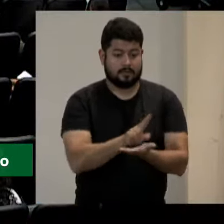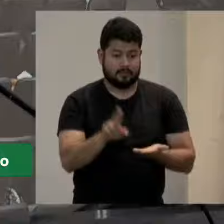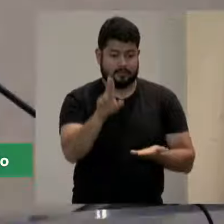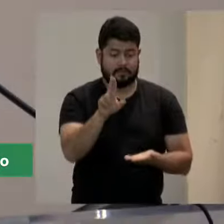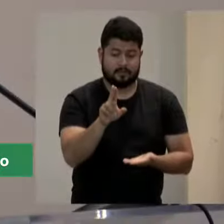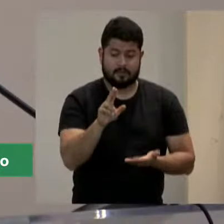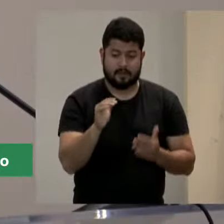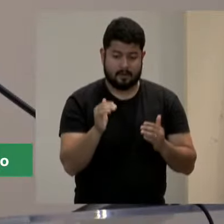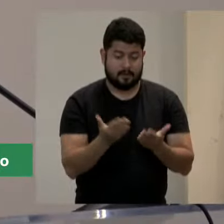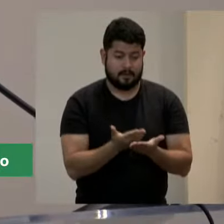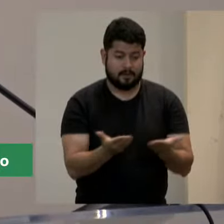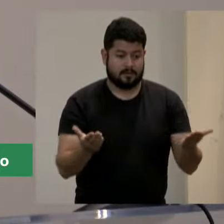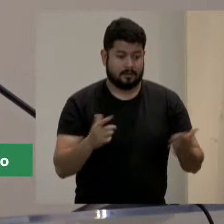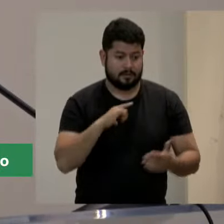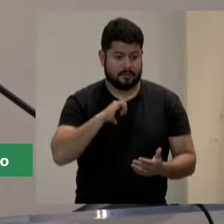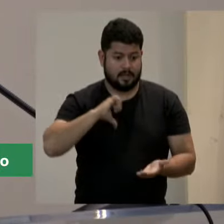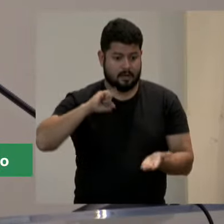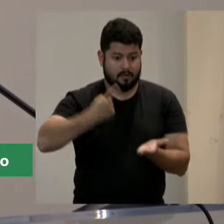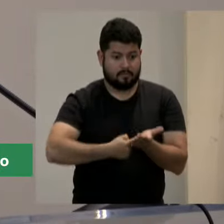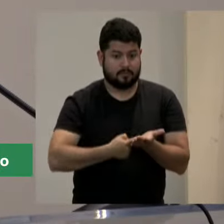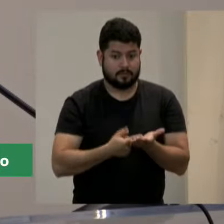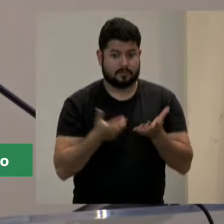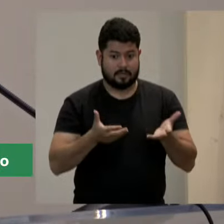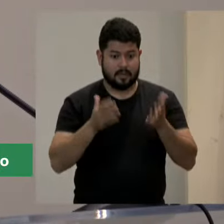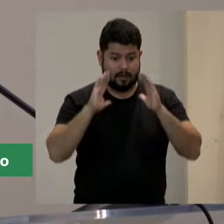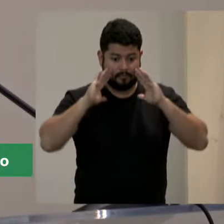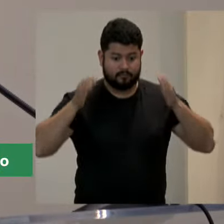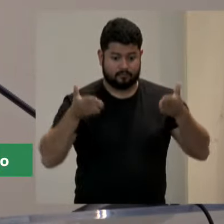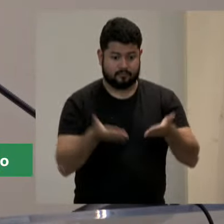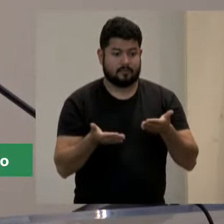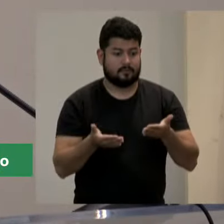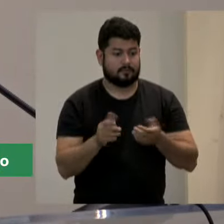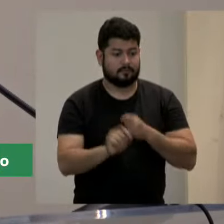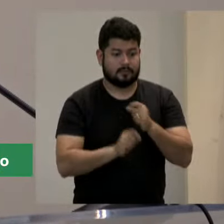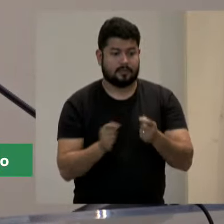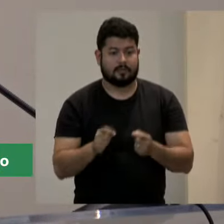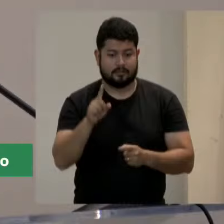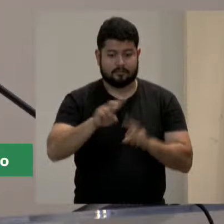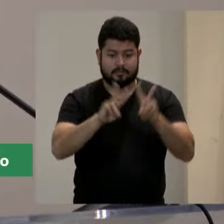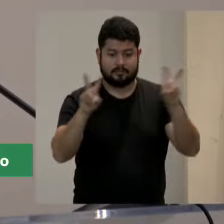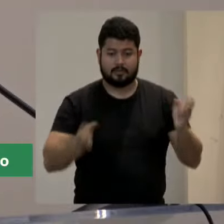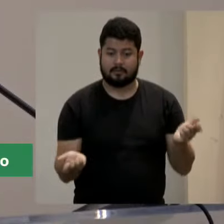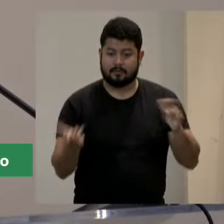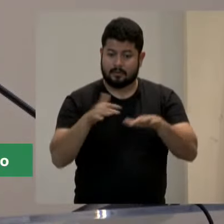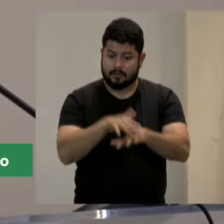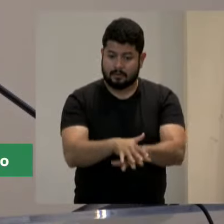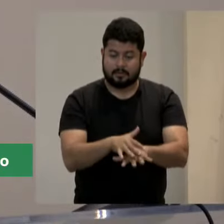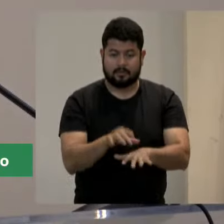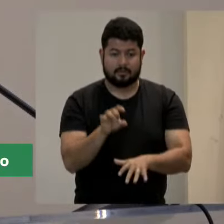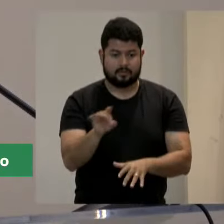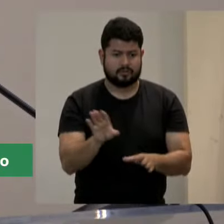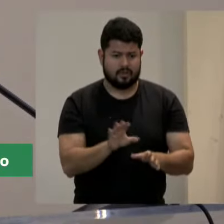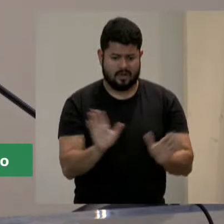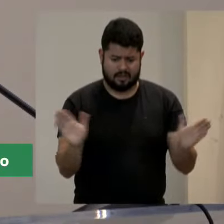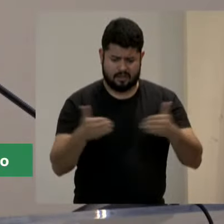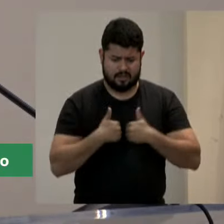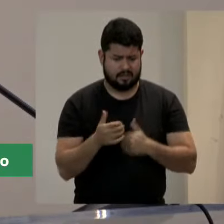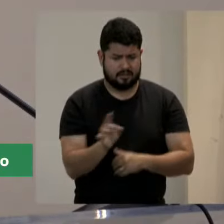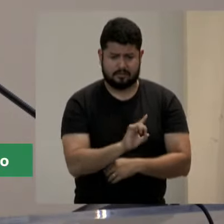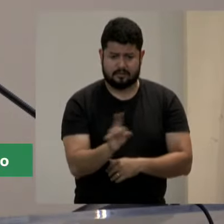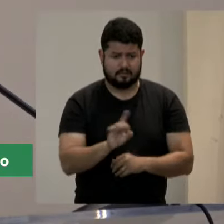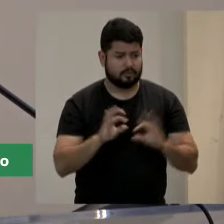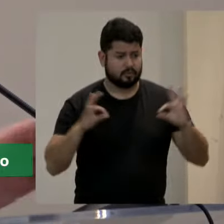têm um comprometimento efetivo com a pauta da inclusão, da acessibilidade, não só das pessoas autistas, mas de